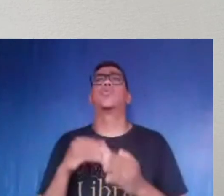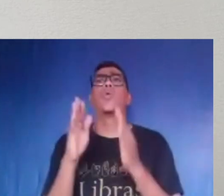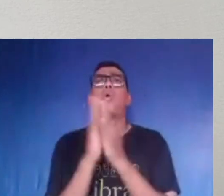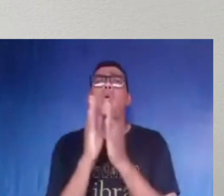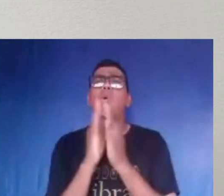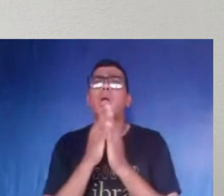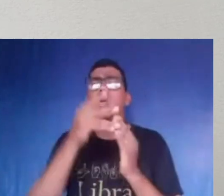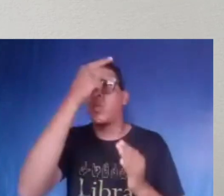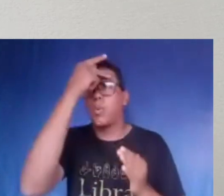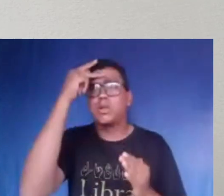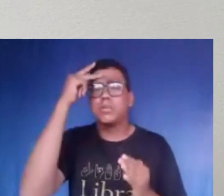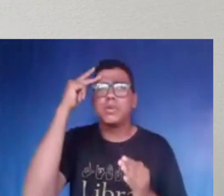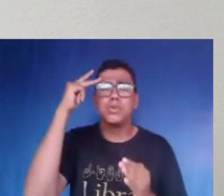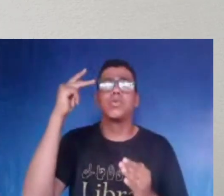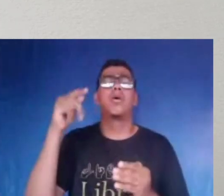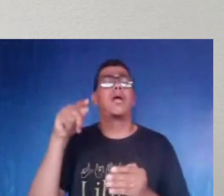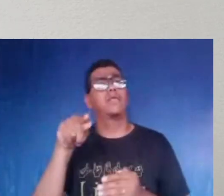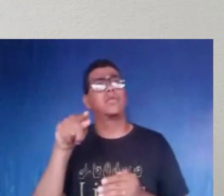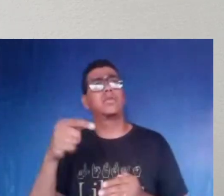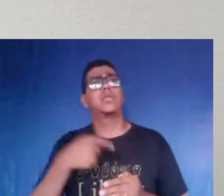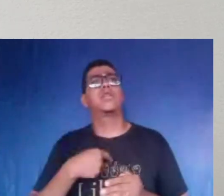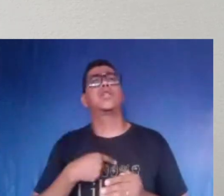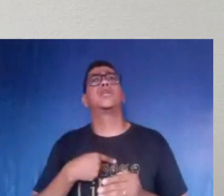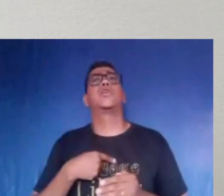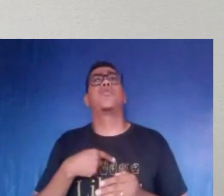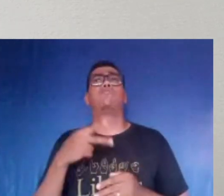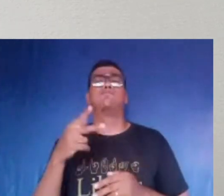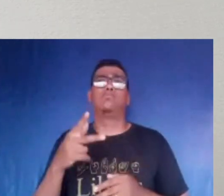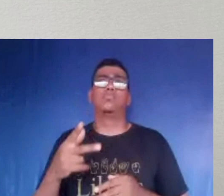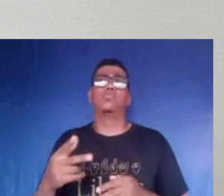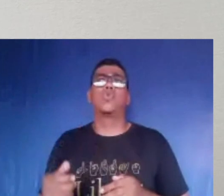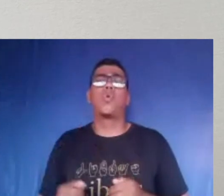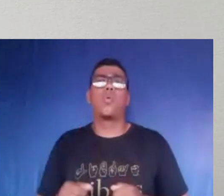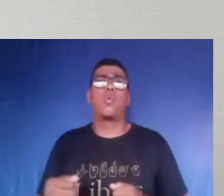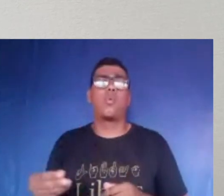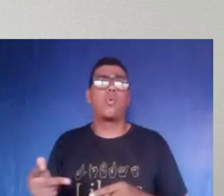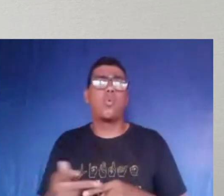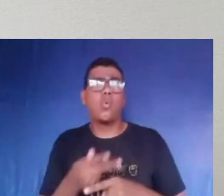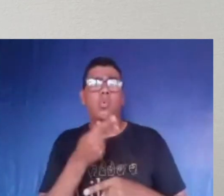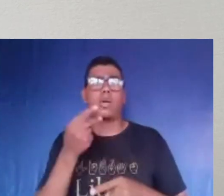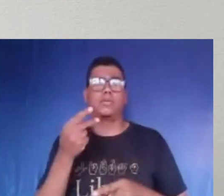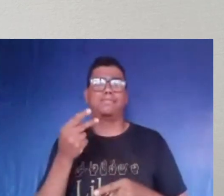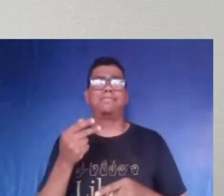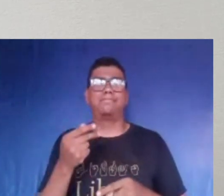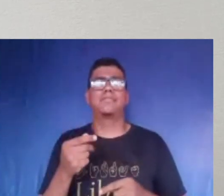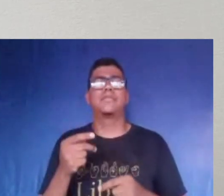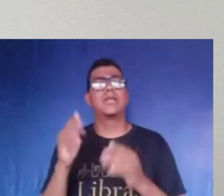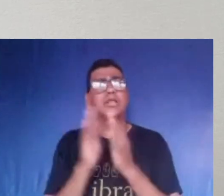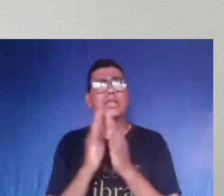seus pecados uns aos outros e orem uns pelos outros para serem curados. A oração de um justo